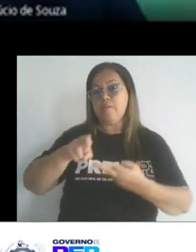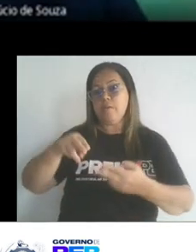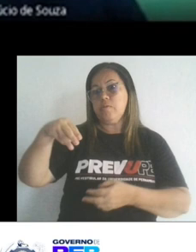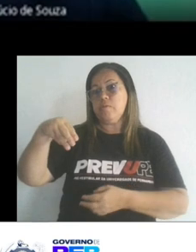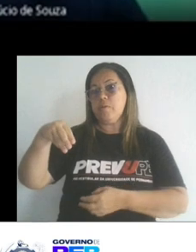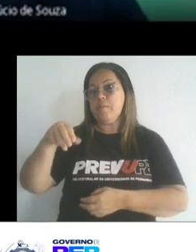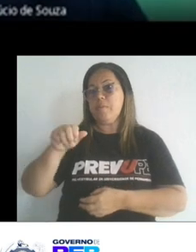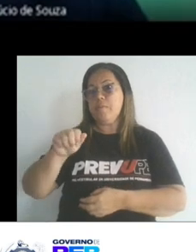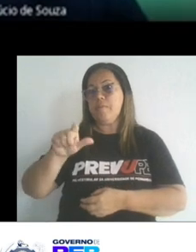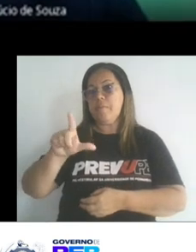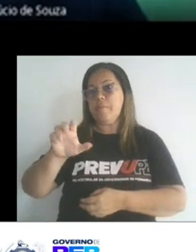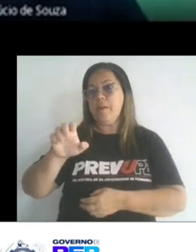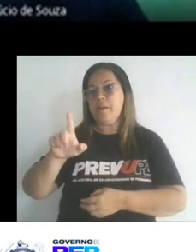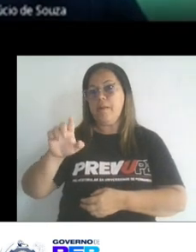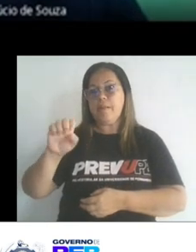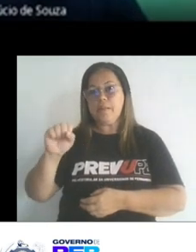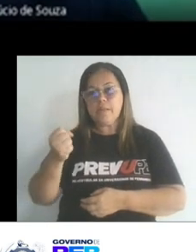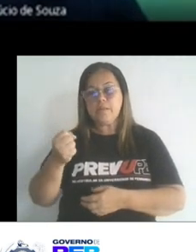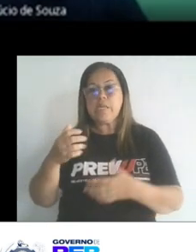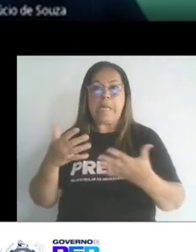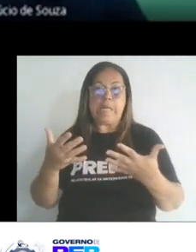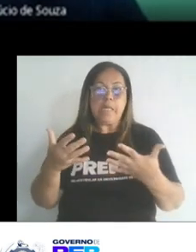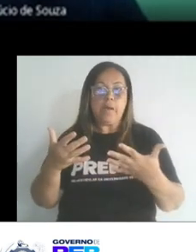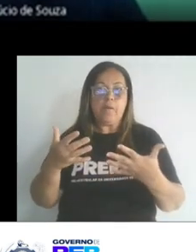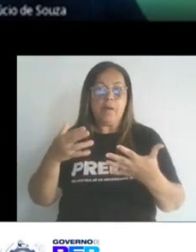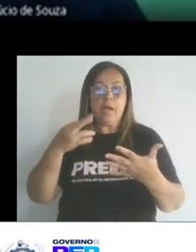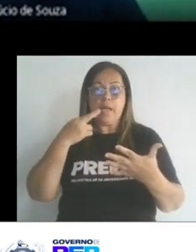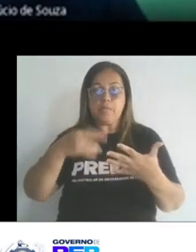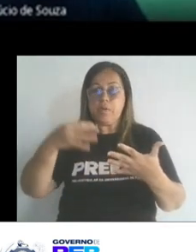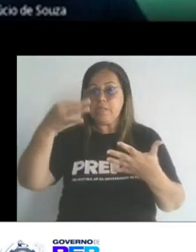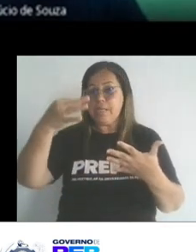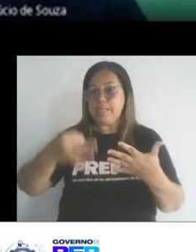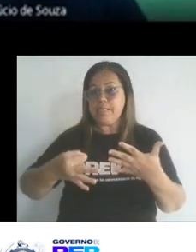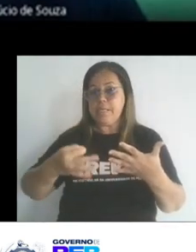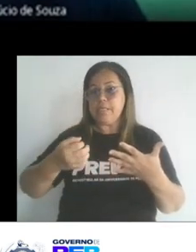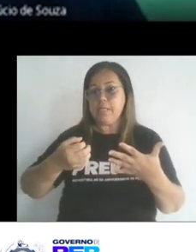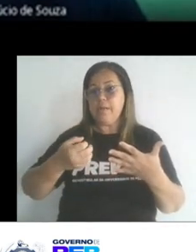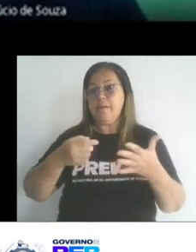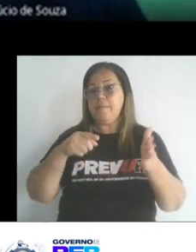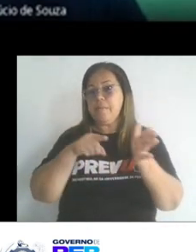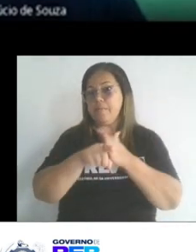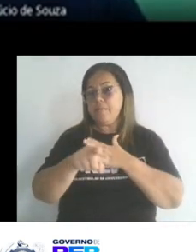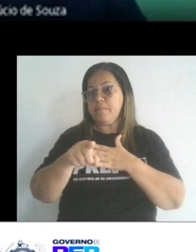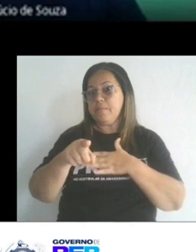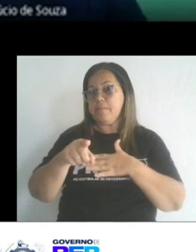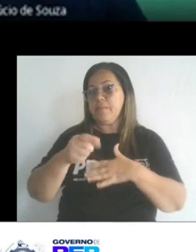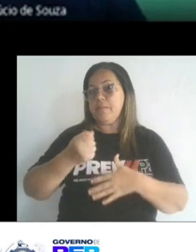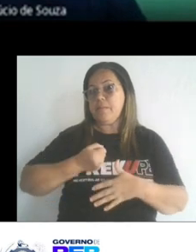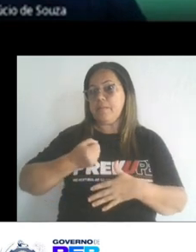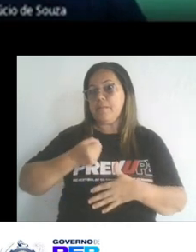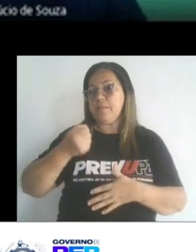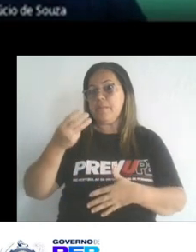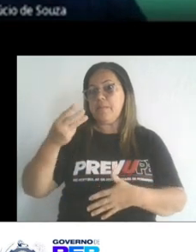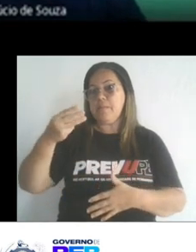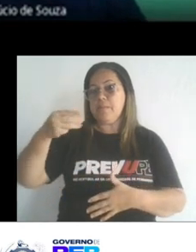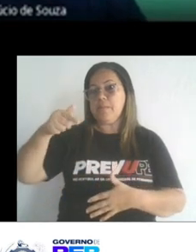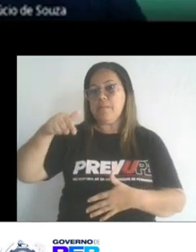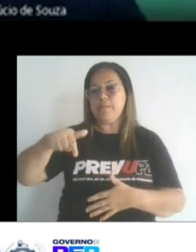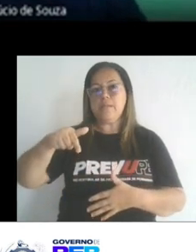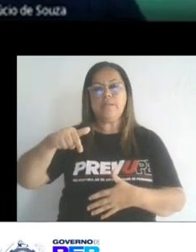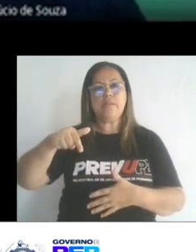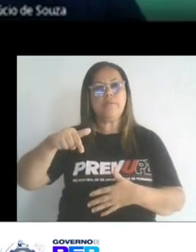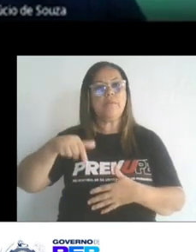então gabaritando a questão 37 letra E 2 4